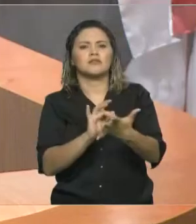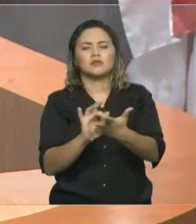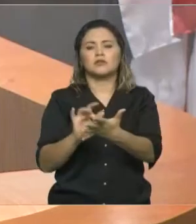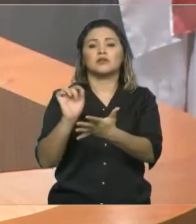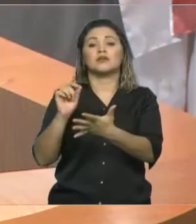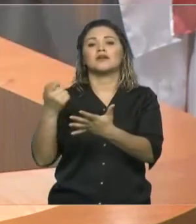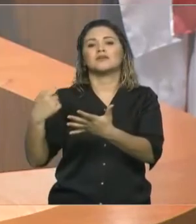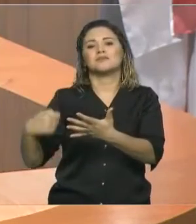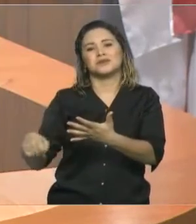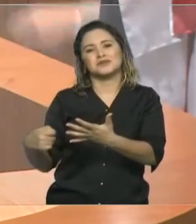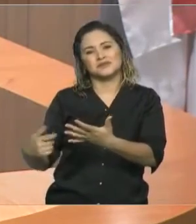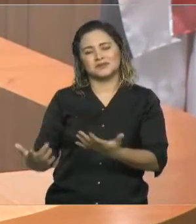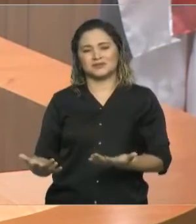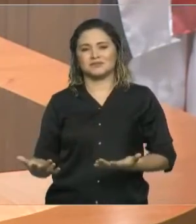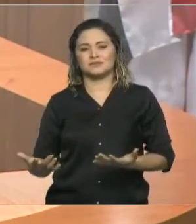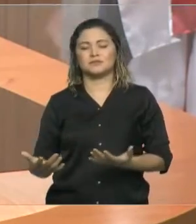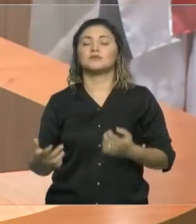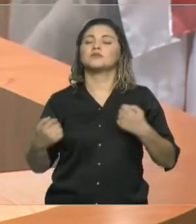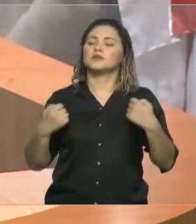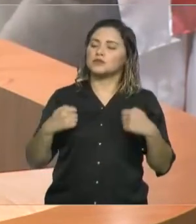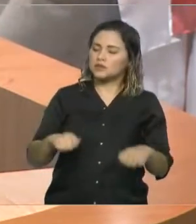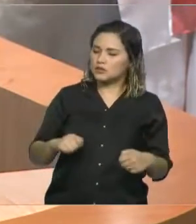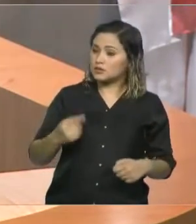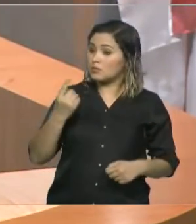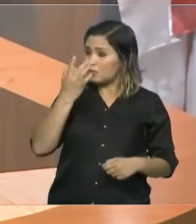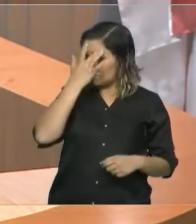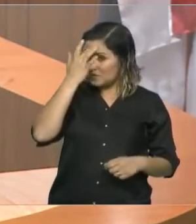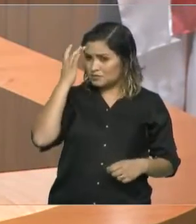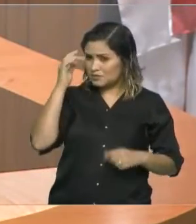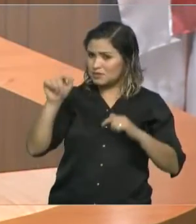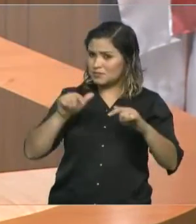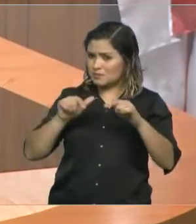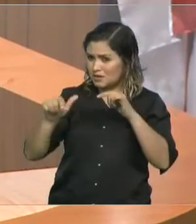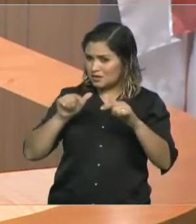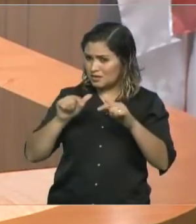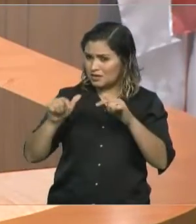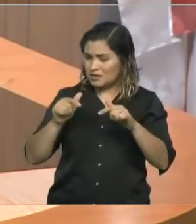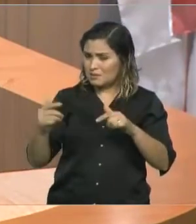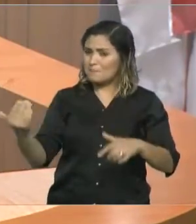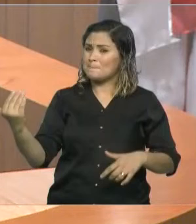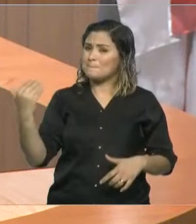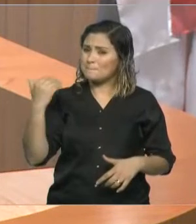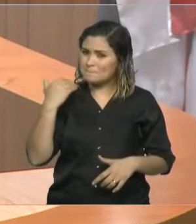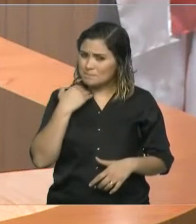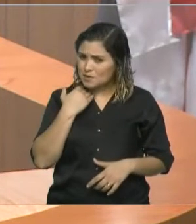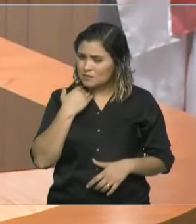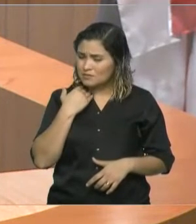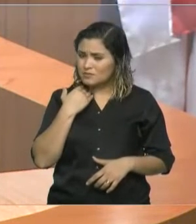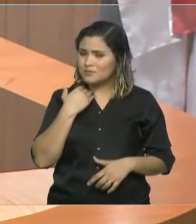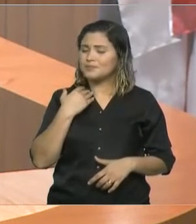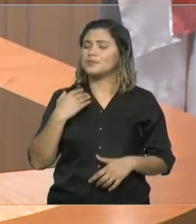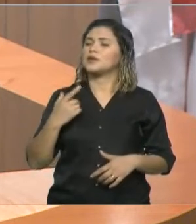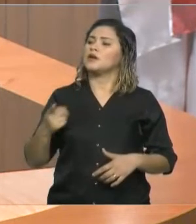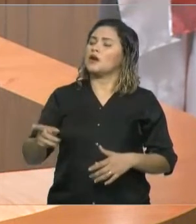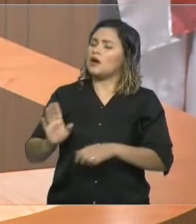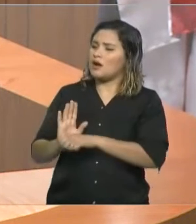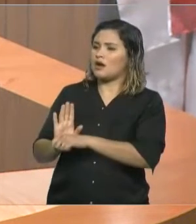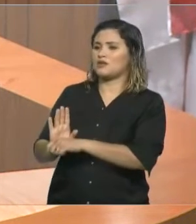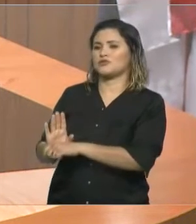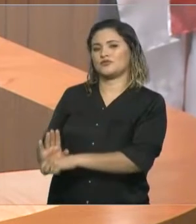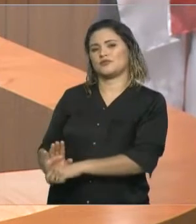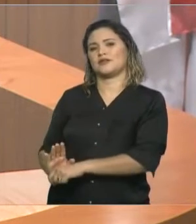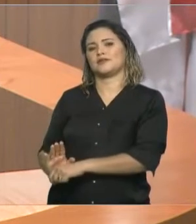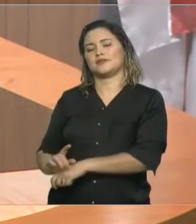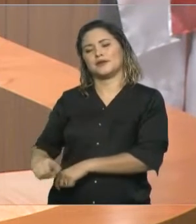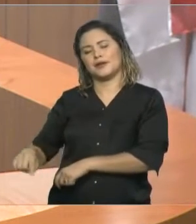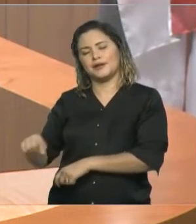fazer. Então, precisa de um funcionário da agência bancária para fazer esse atendimento. Então, esse é o